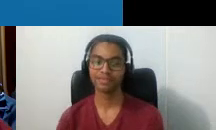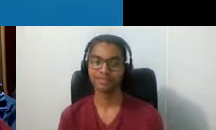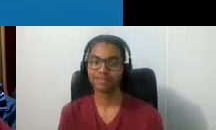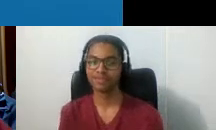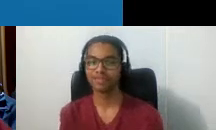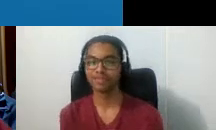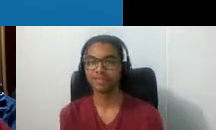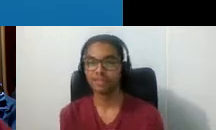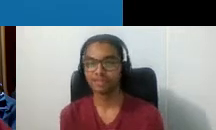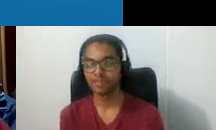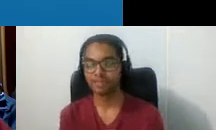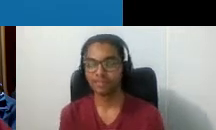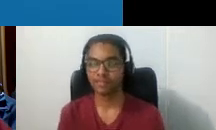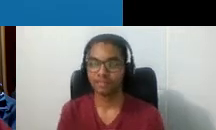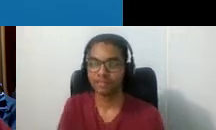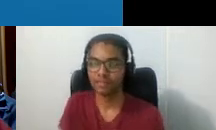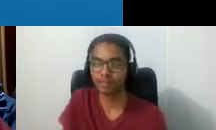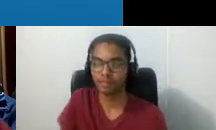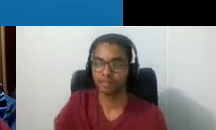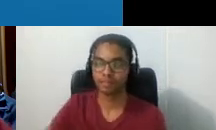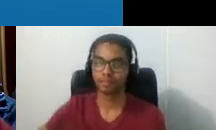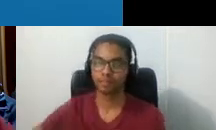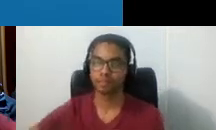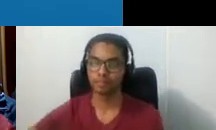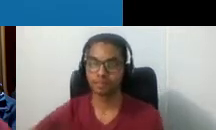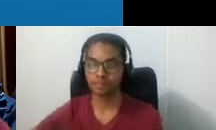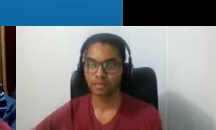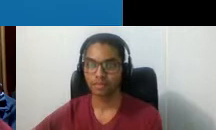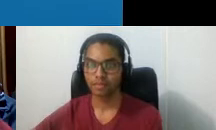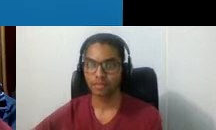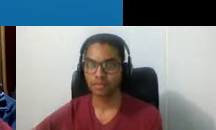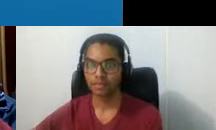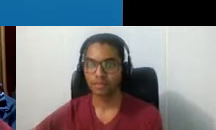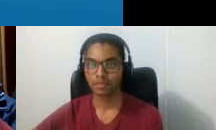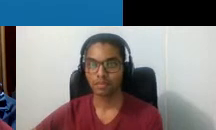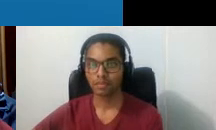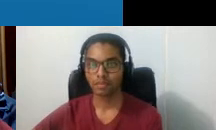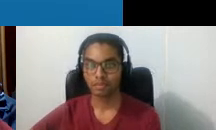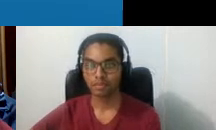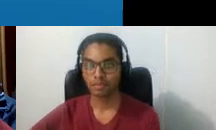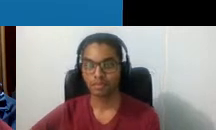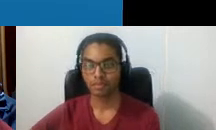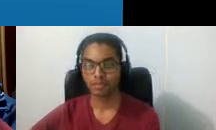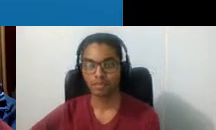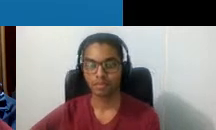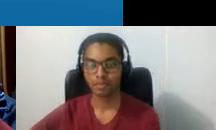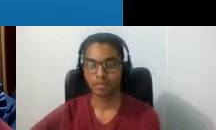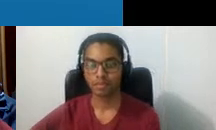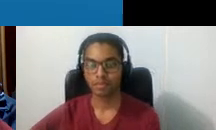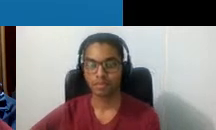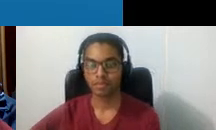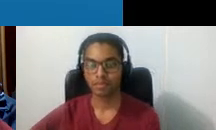chama rebolo. O rebolo também é usado em outra máquina que se chama retífica.